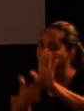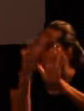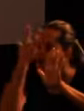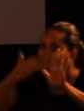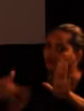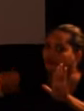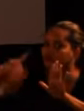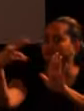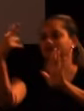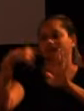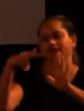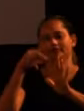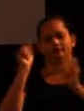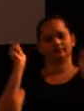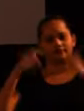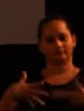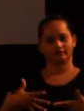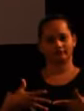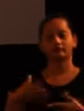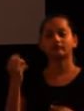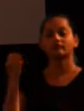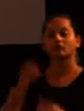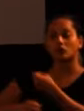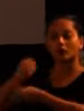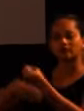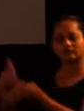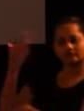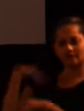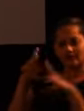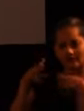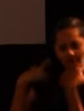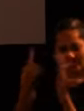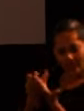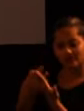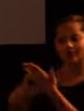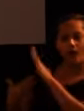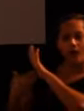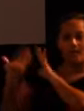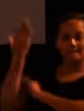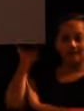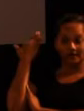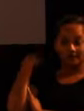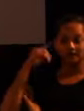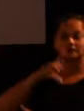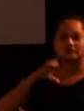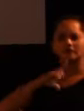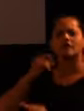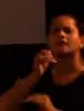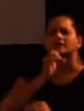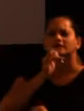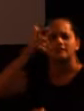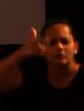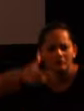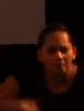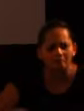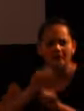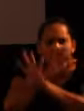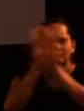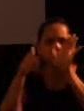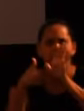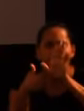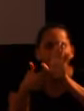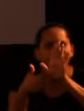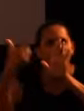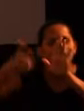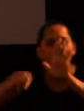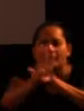simulações, na última reunião aqui, inclusive, foi requerido, né, que nós trouxéssemos casos mais ilustrativos para as pessoas